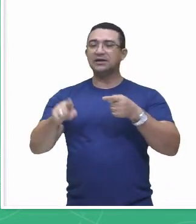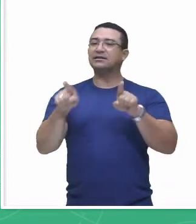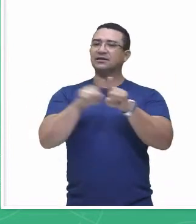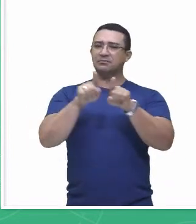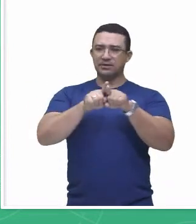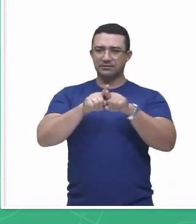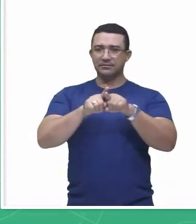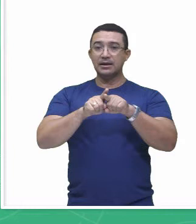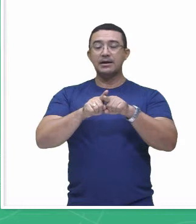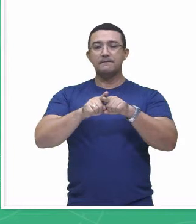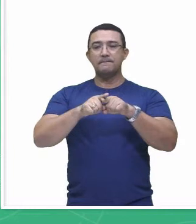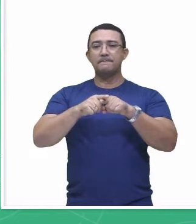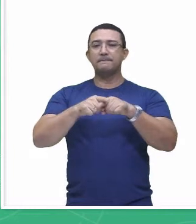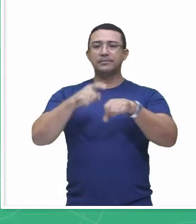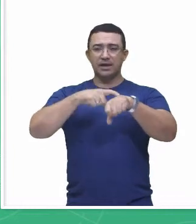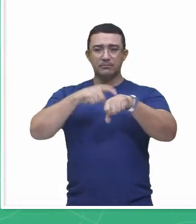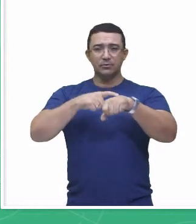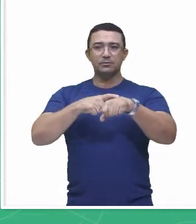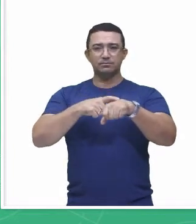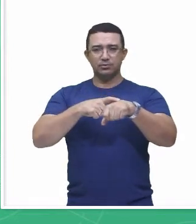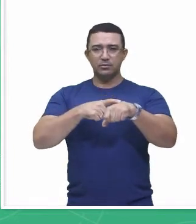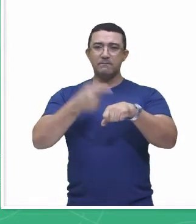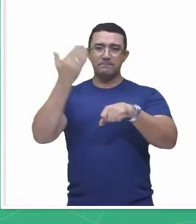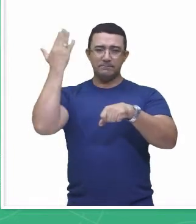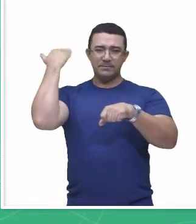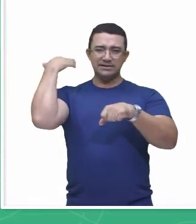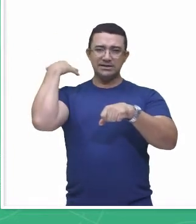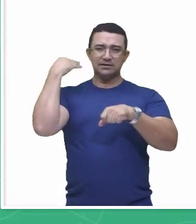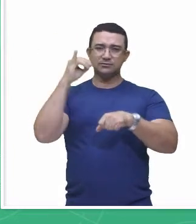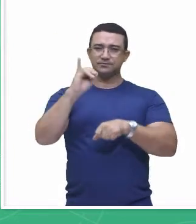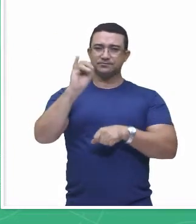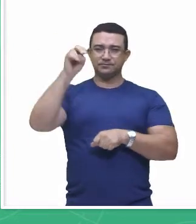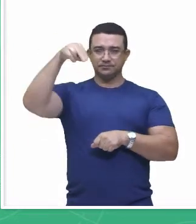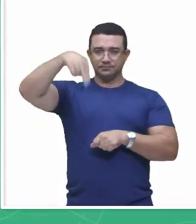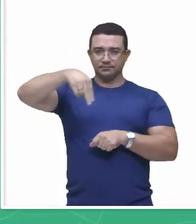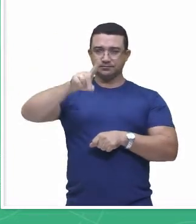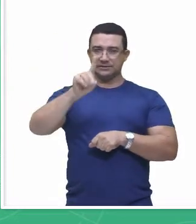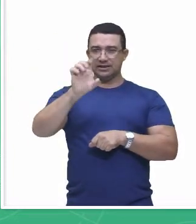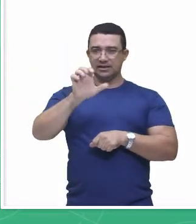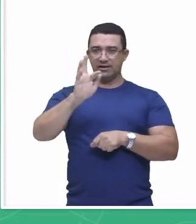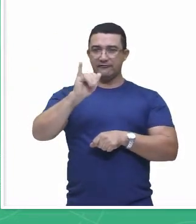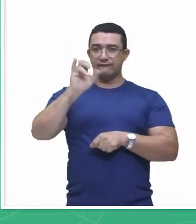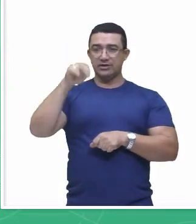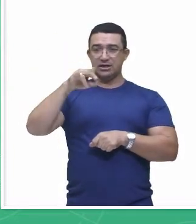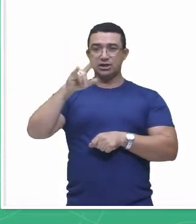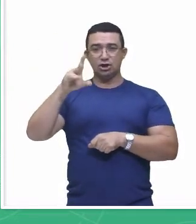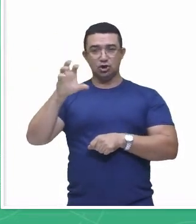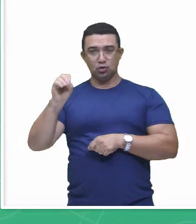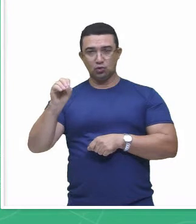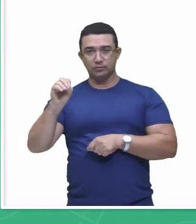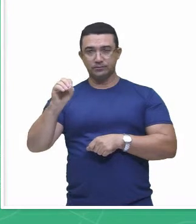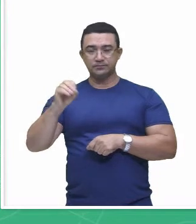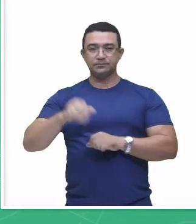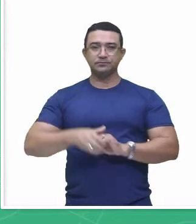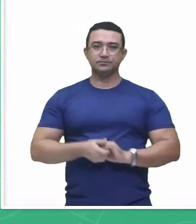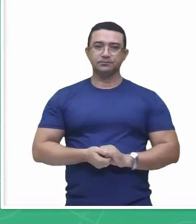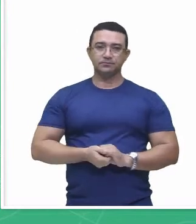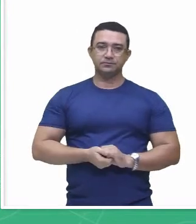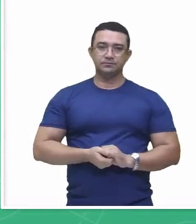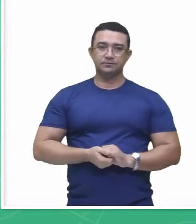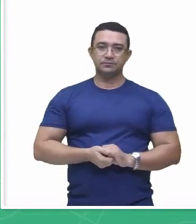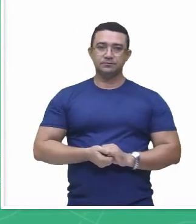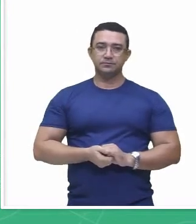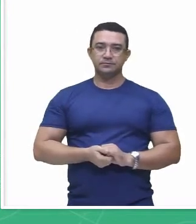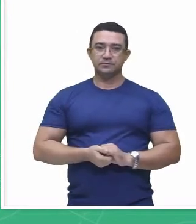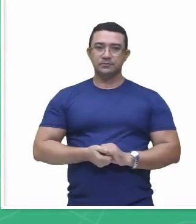pretérito indefinido. Se quedó solo em casa. Eu estou falando que alguém ficou só em casa. E temos